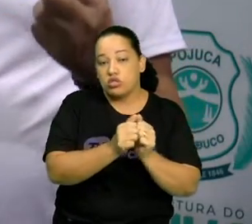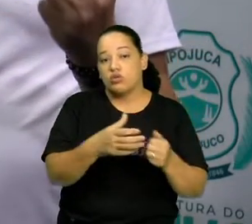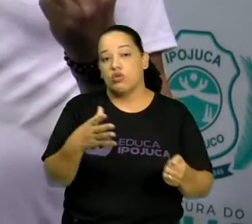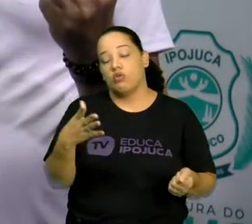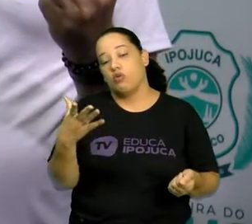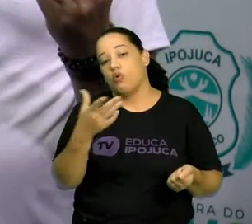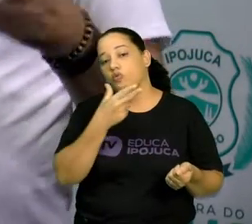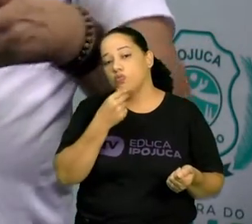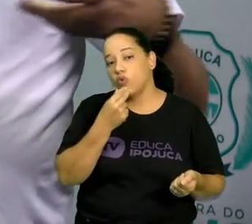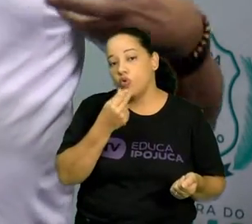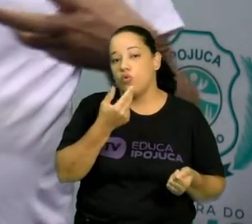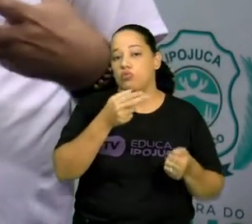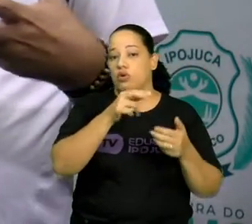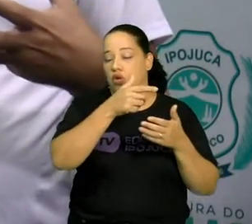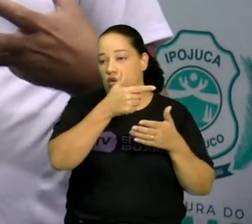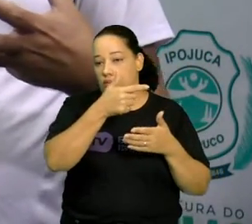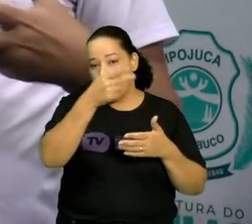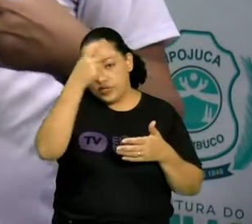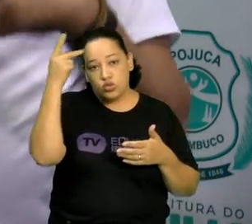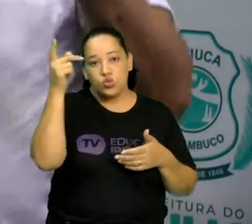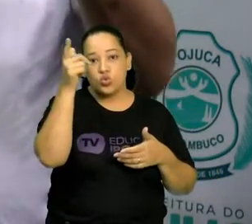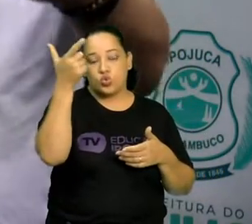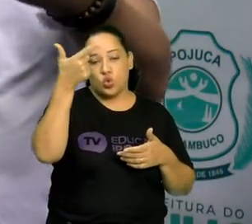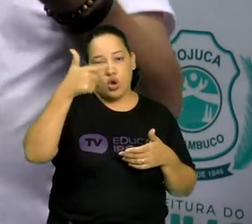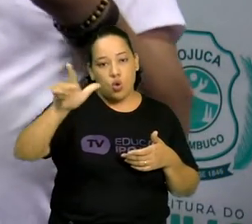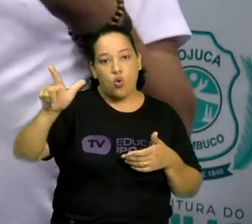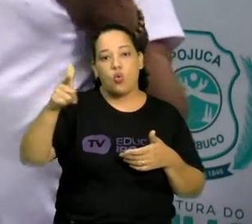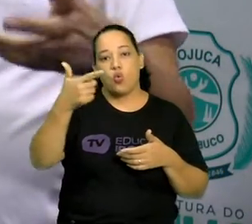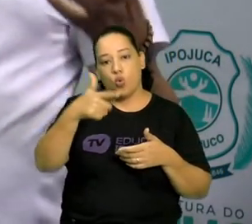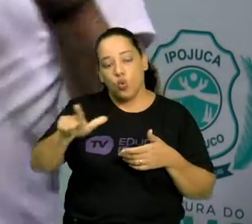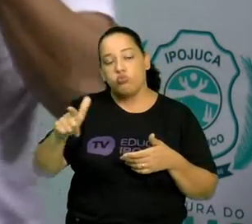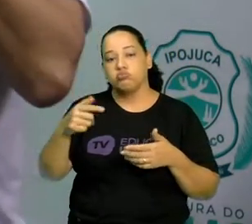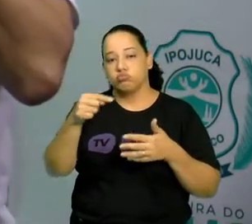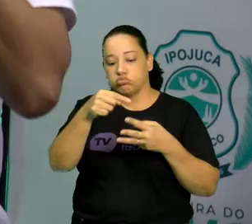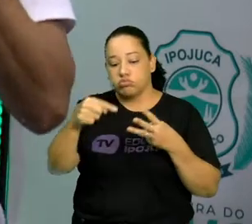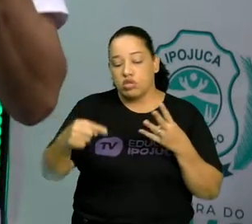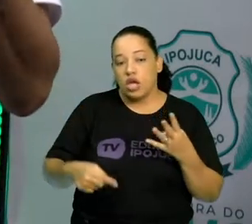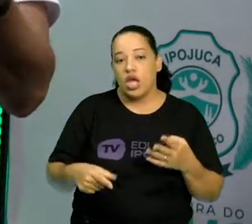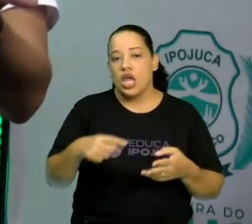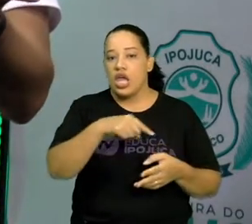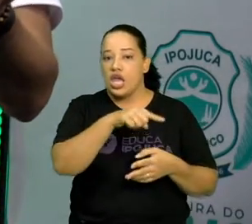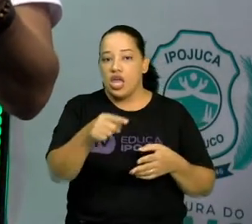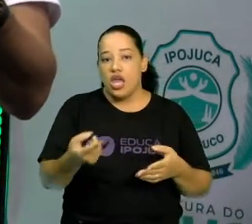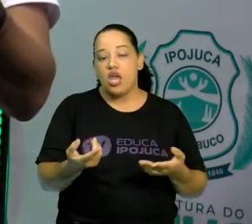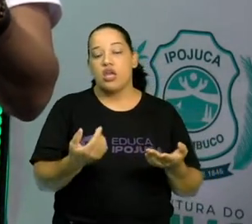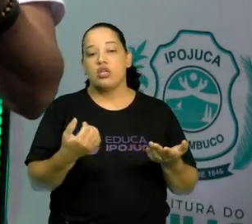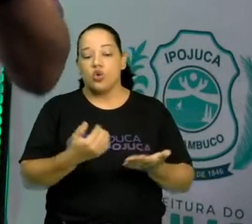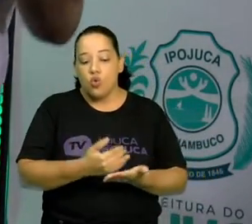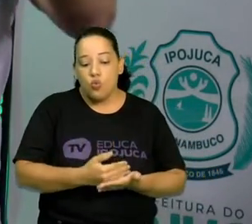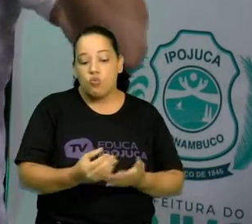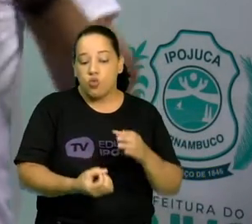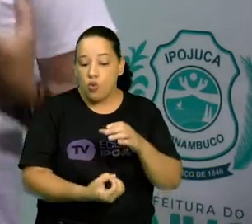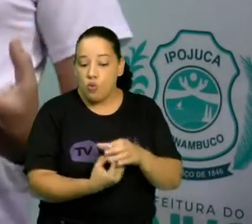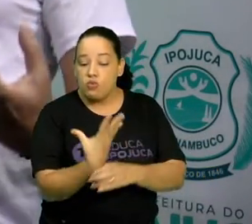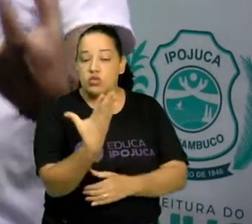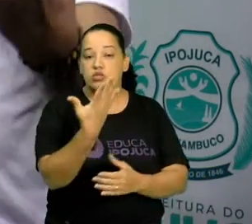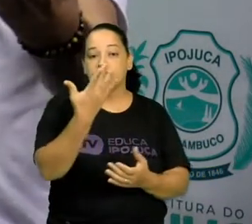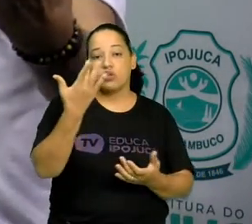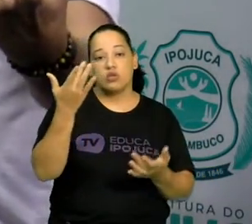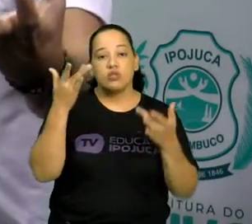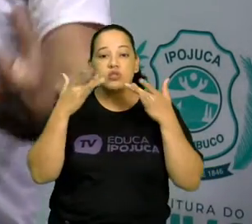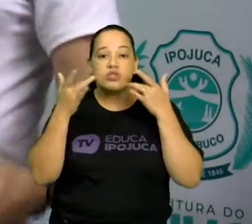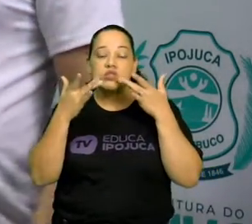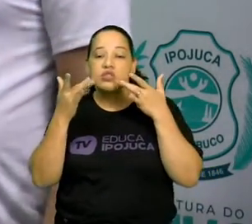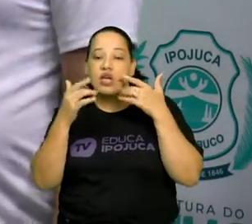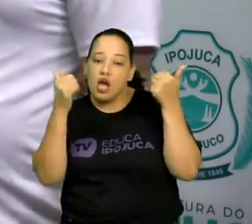Chekhov e outras pessoas, o Danchenko, ele acaba fundando o Teatro de Arte de Moscou para levar espetáculos